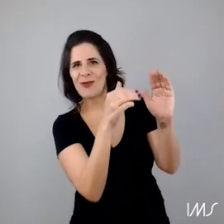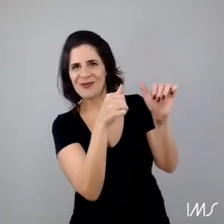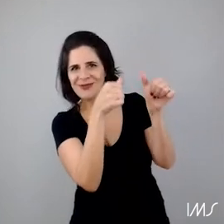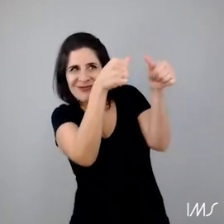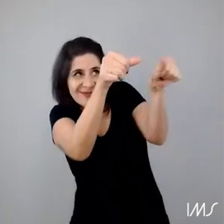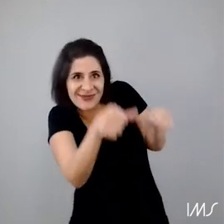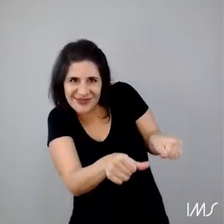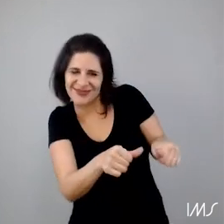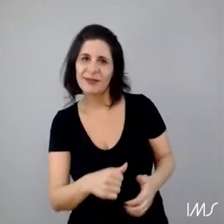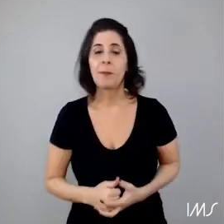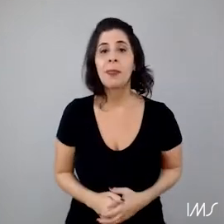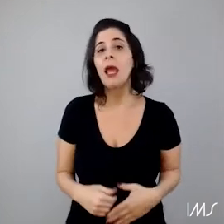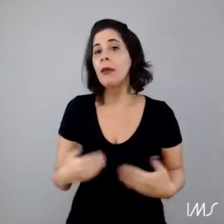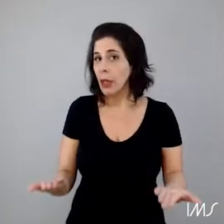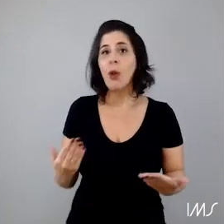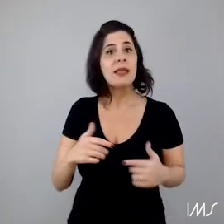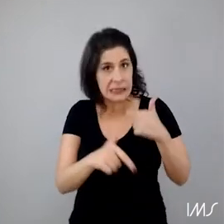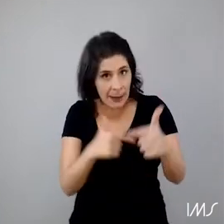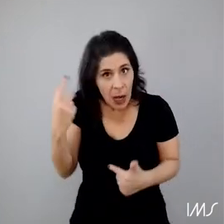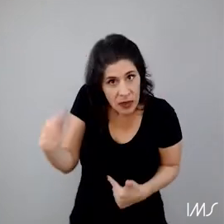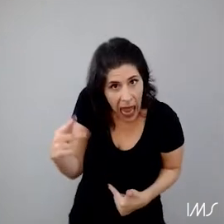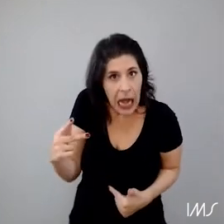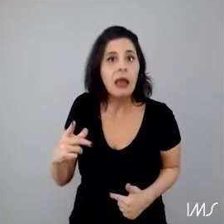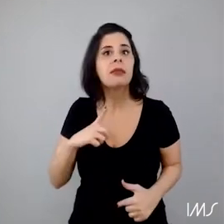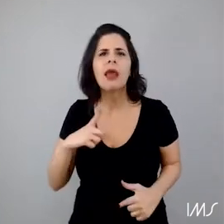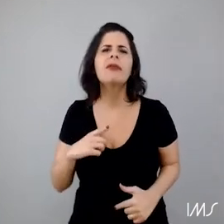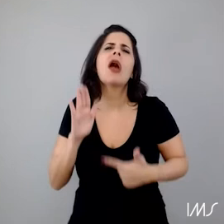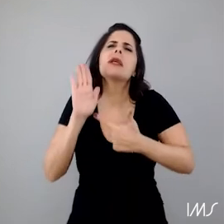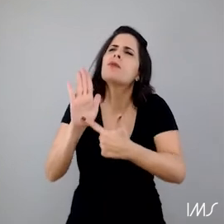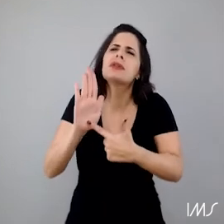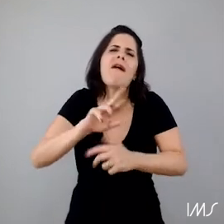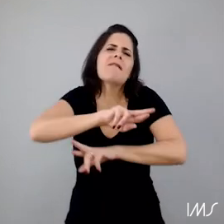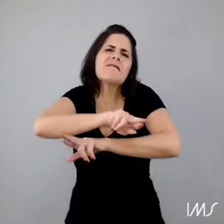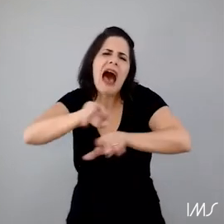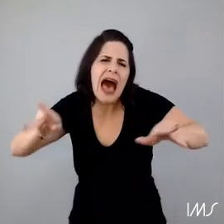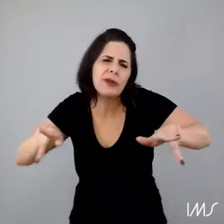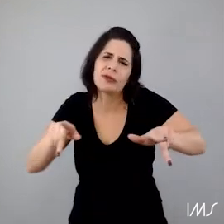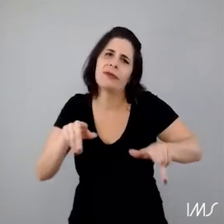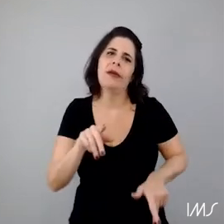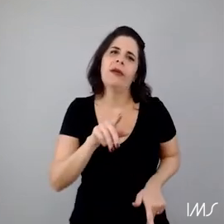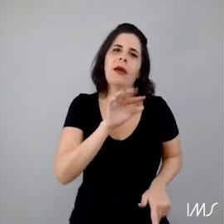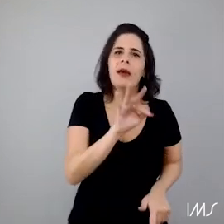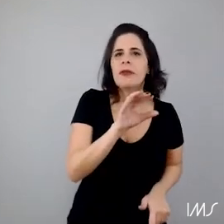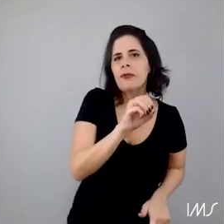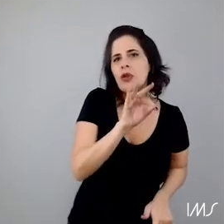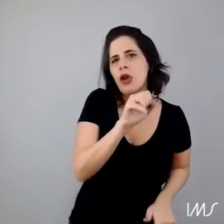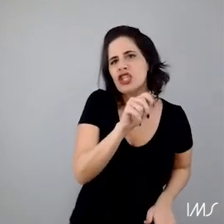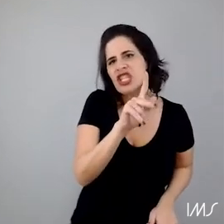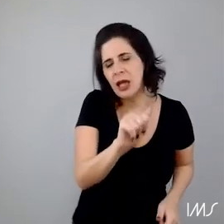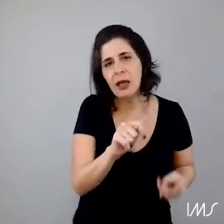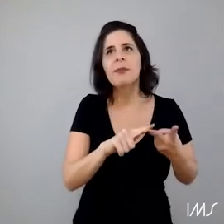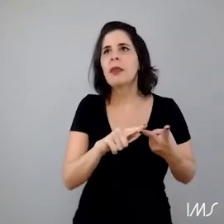diversas exposições, em galerias, na Fotótica, Bonfiglioli, Fotogaleria.